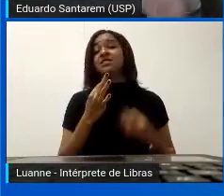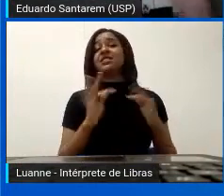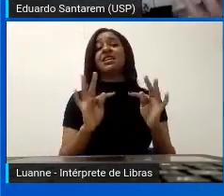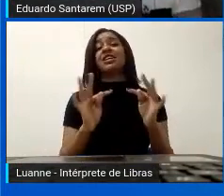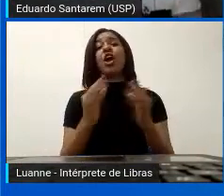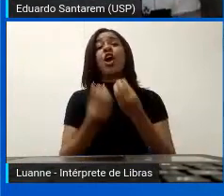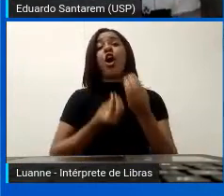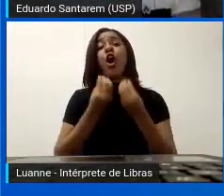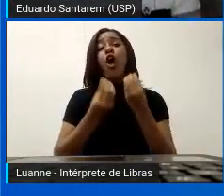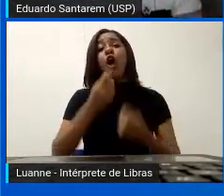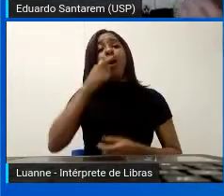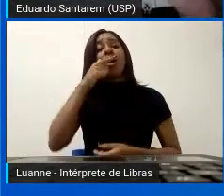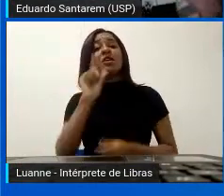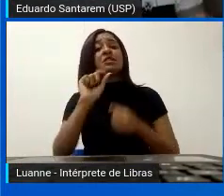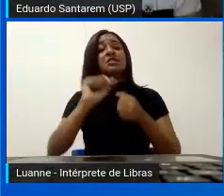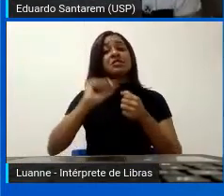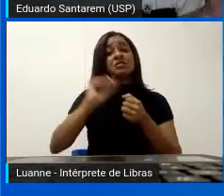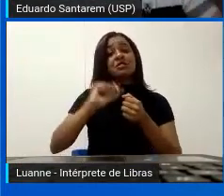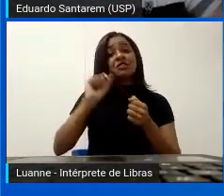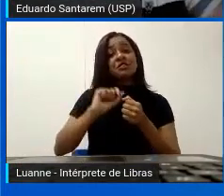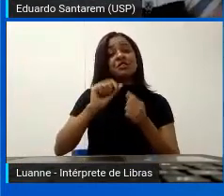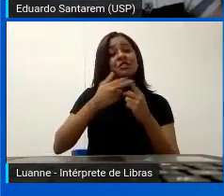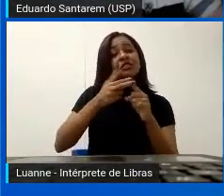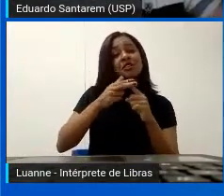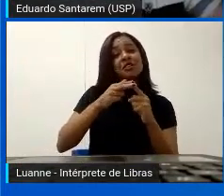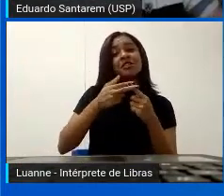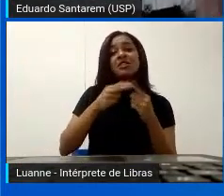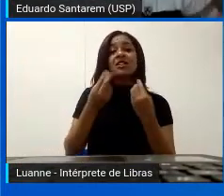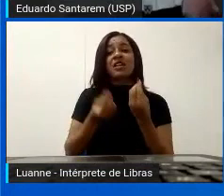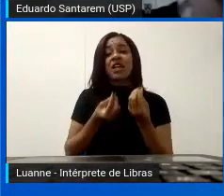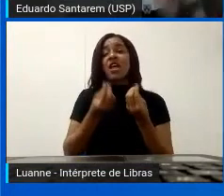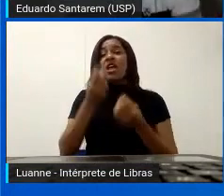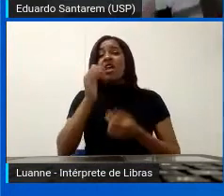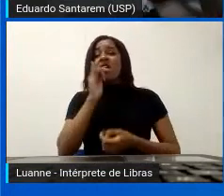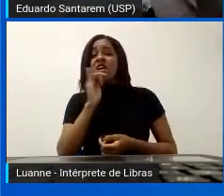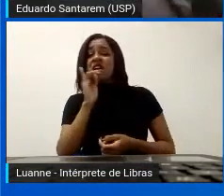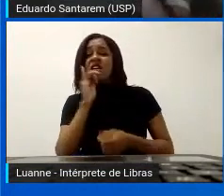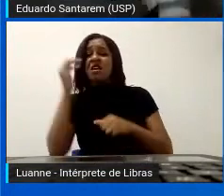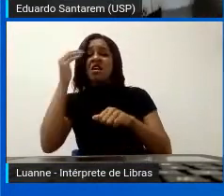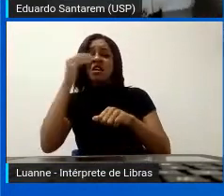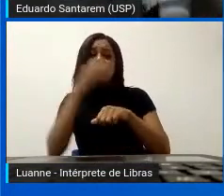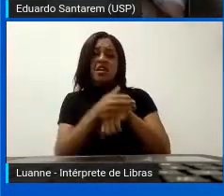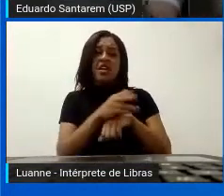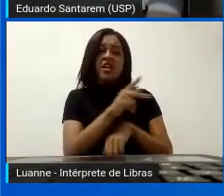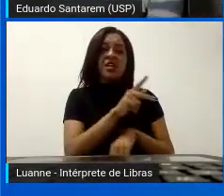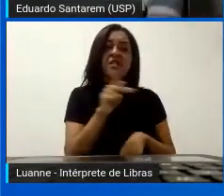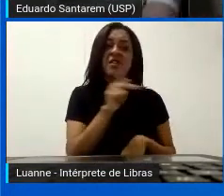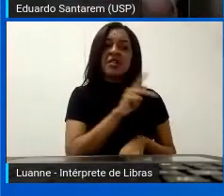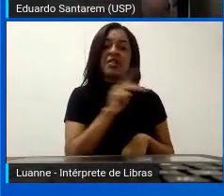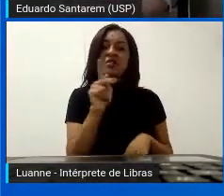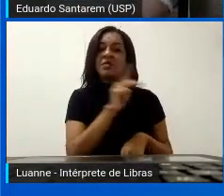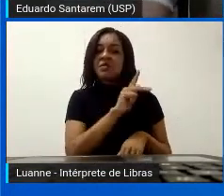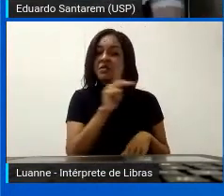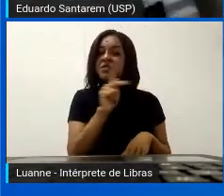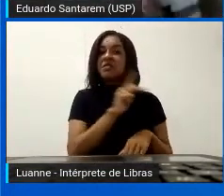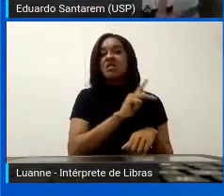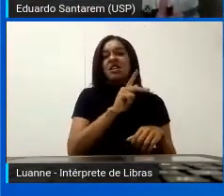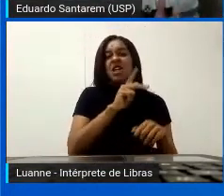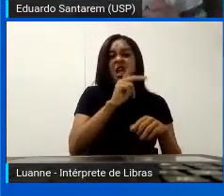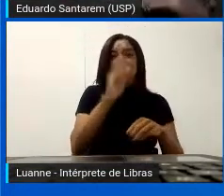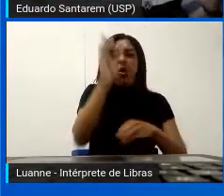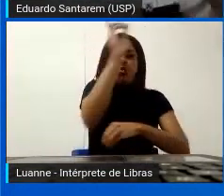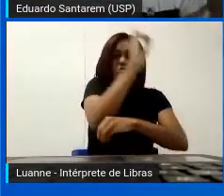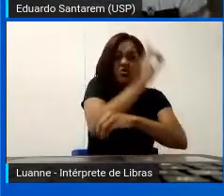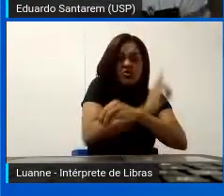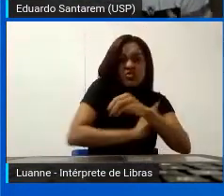fazer uma ferramenta dessa eu pego um professor que entra numa escola 7 da manhã sai meio-dia entrar 1:30 na outra sai às 6:00 da tarde e à noite